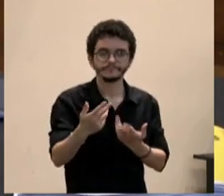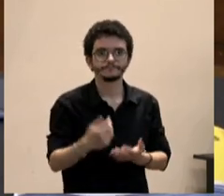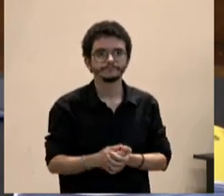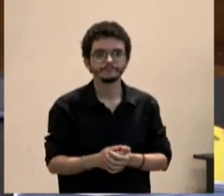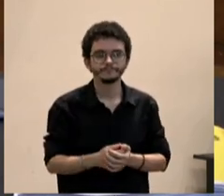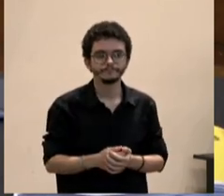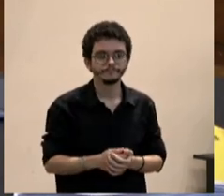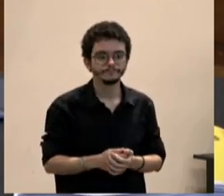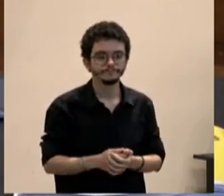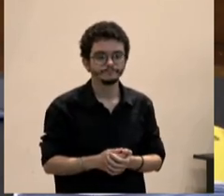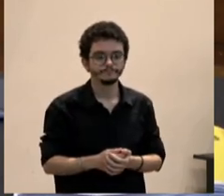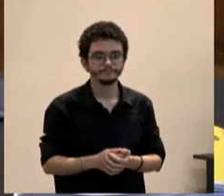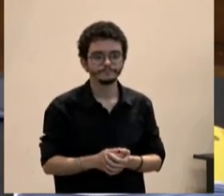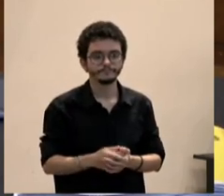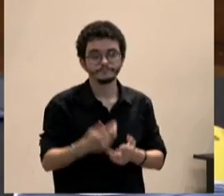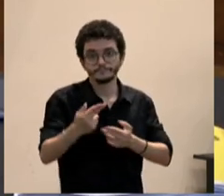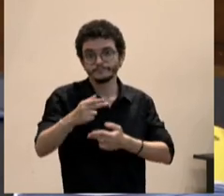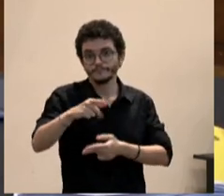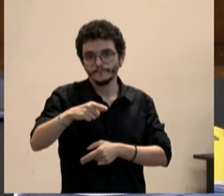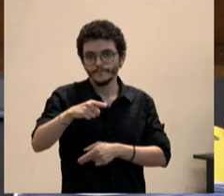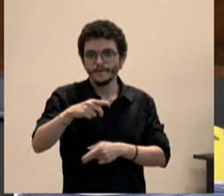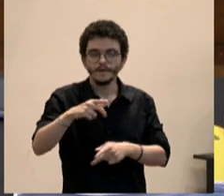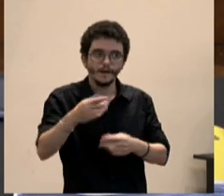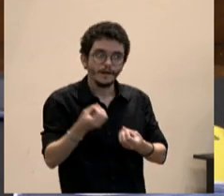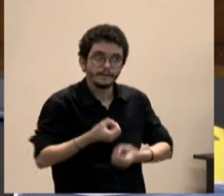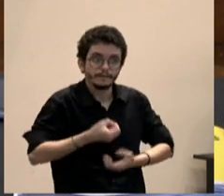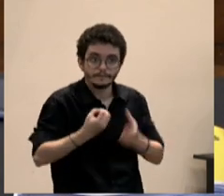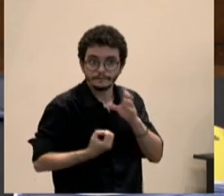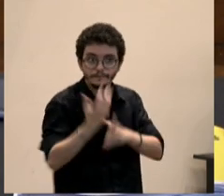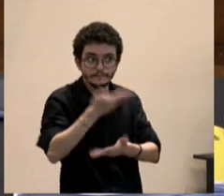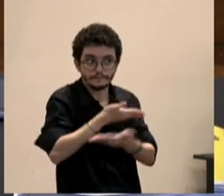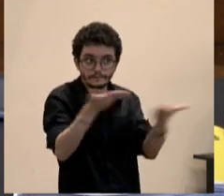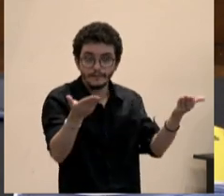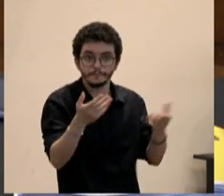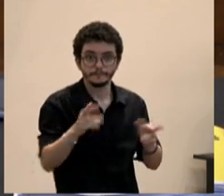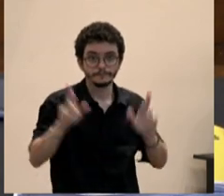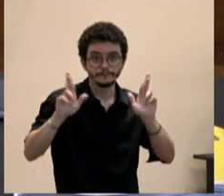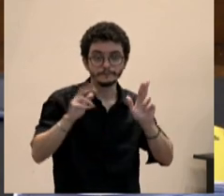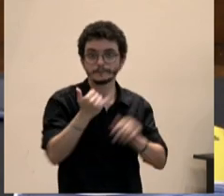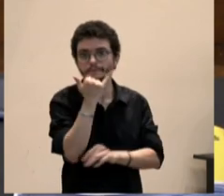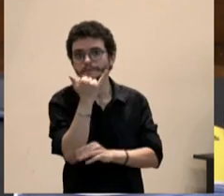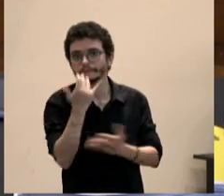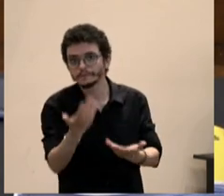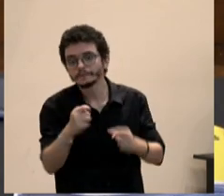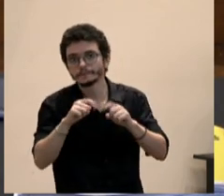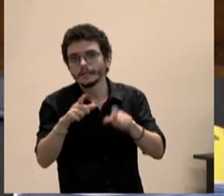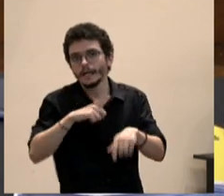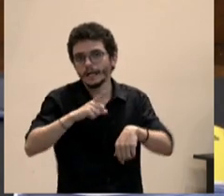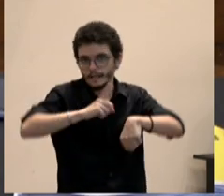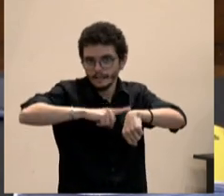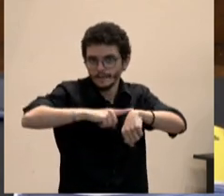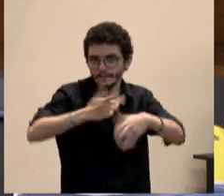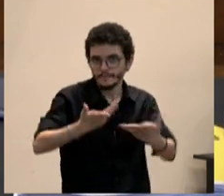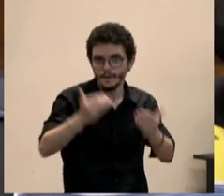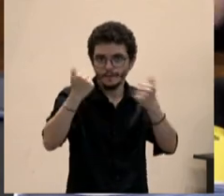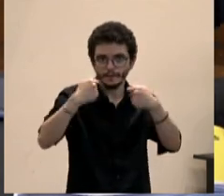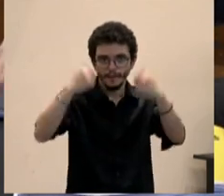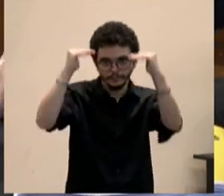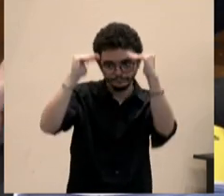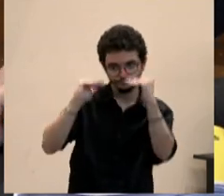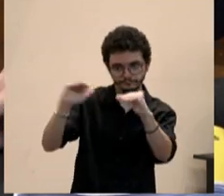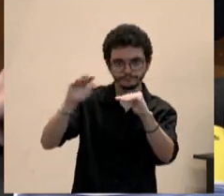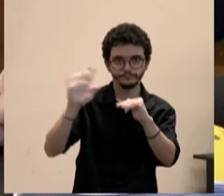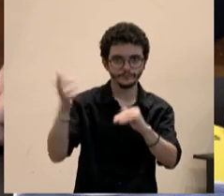eu coloquei aí na expectativa. Peço desculpas, mas a gente tem um horário a cumprir, né? Já fui avisada